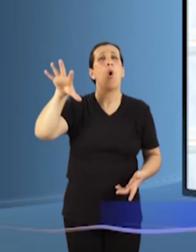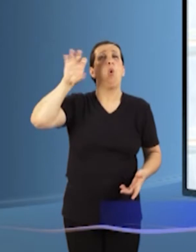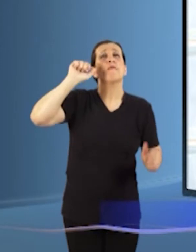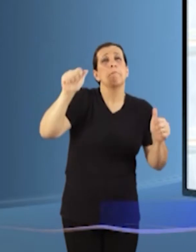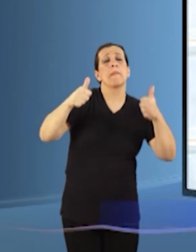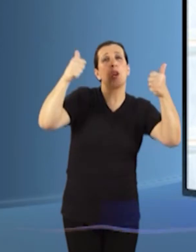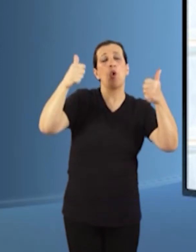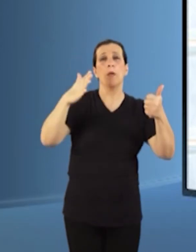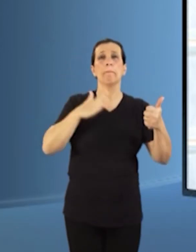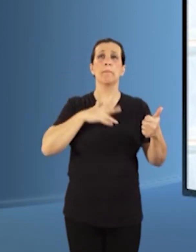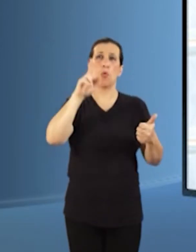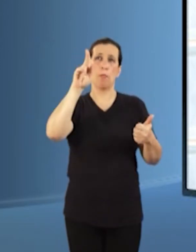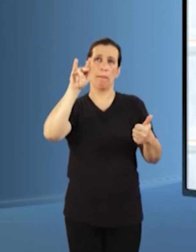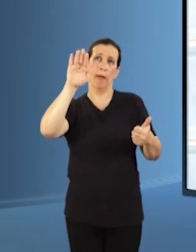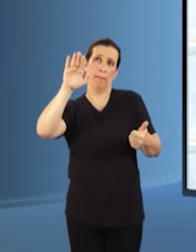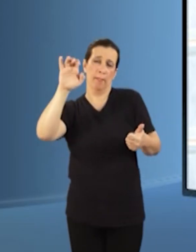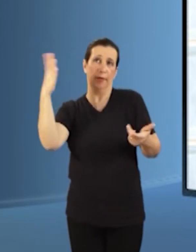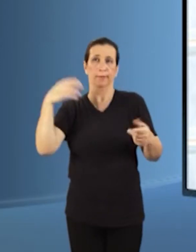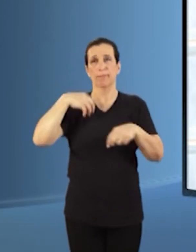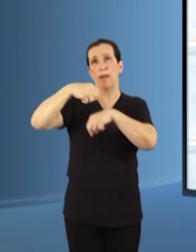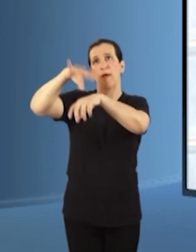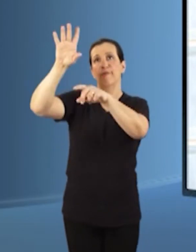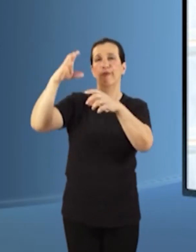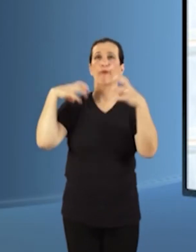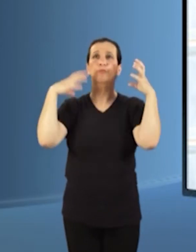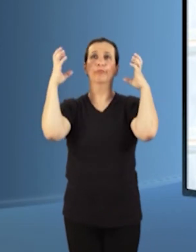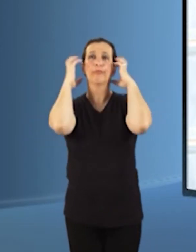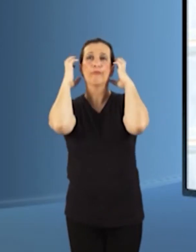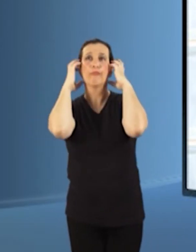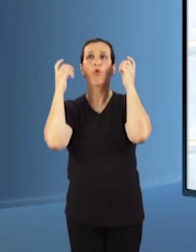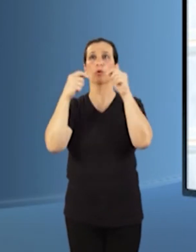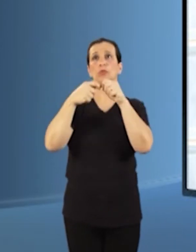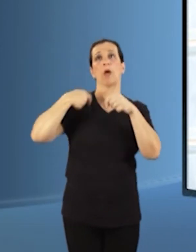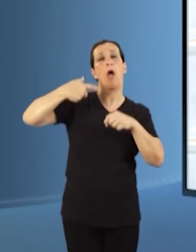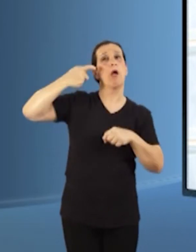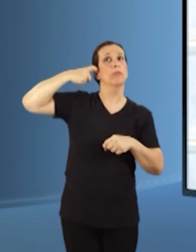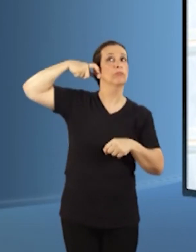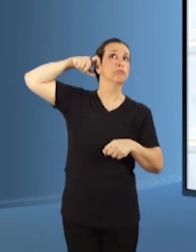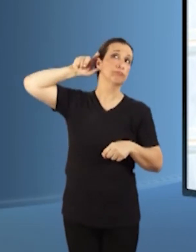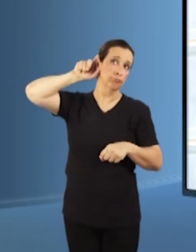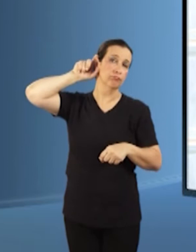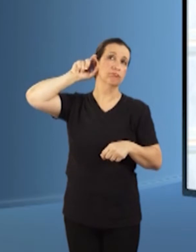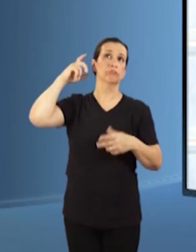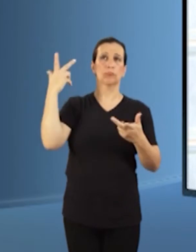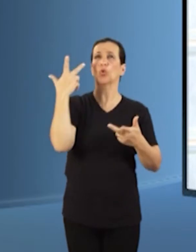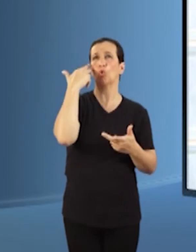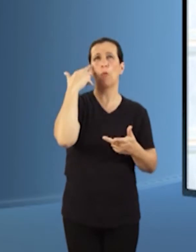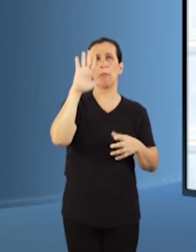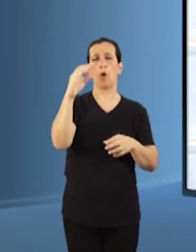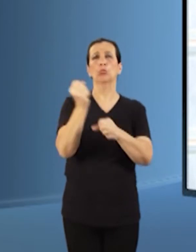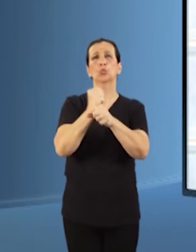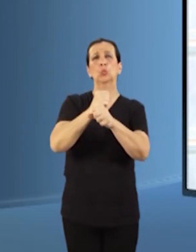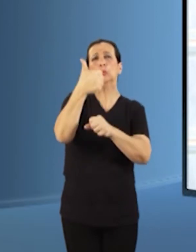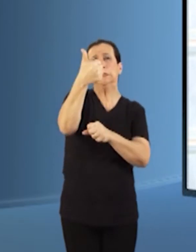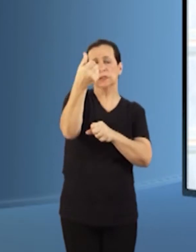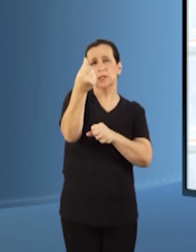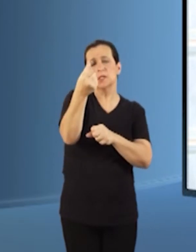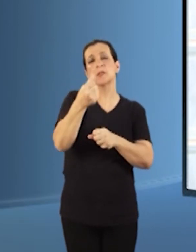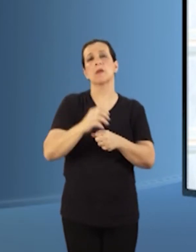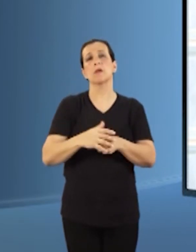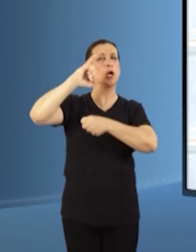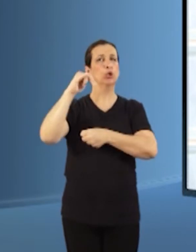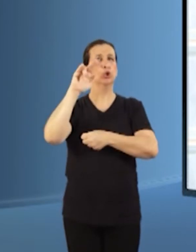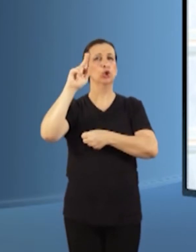ouvir bem melhor. Então, meus pais levaram para o fono, otorrino, e comecei a usar aparelho auditivo, com o aparelho convencional. Usei durante